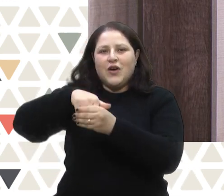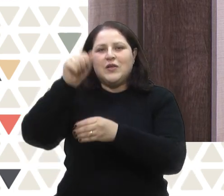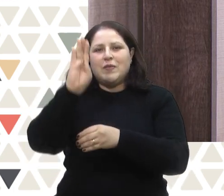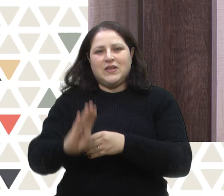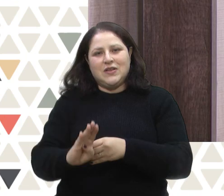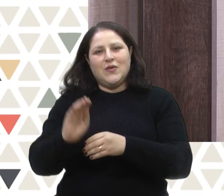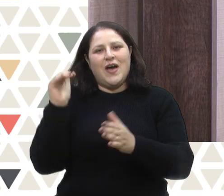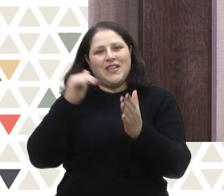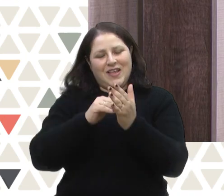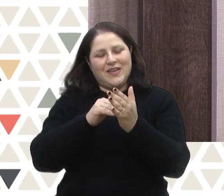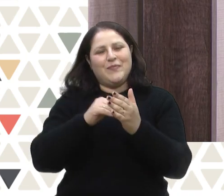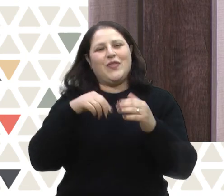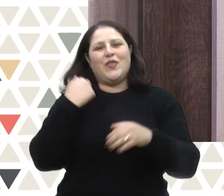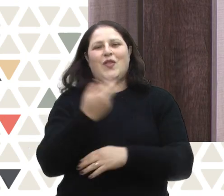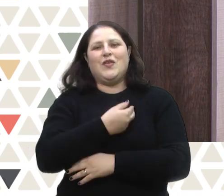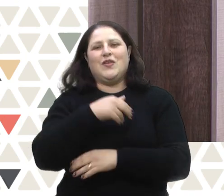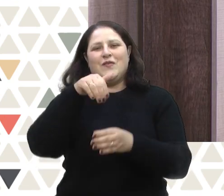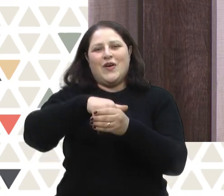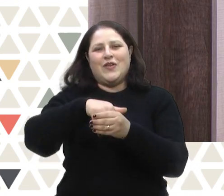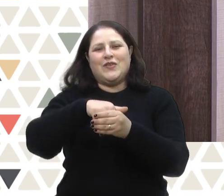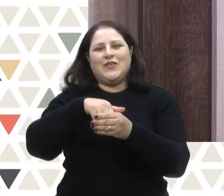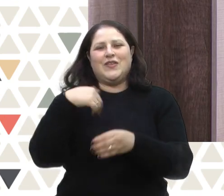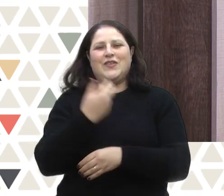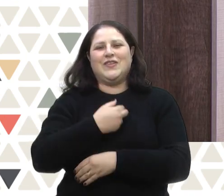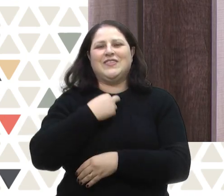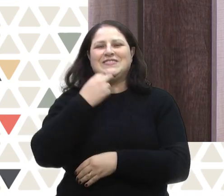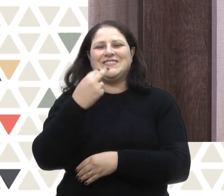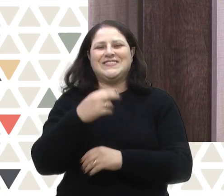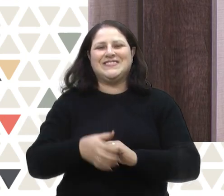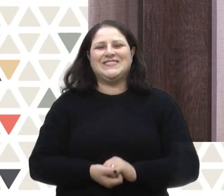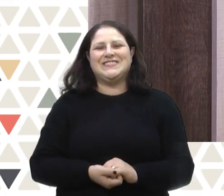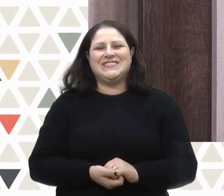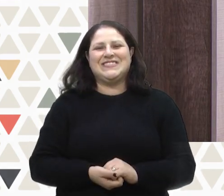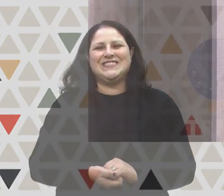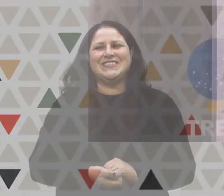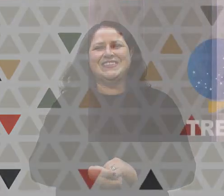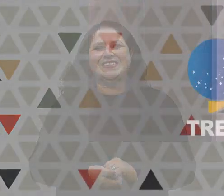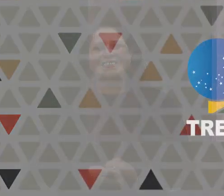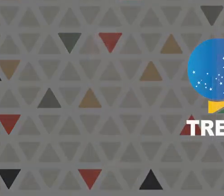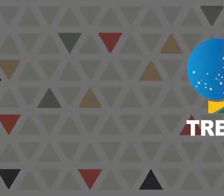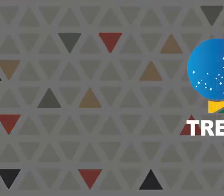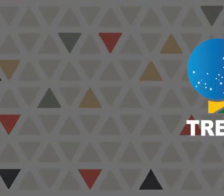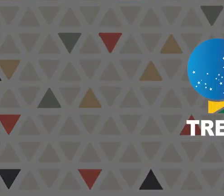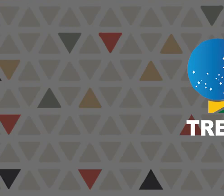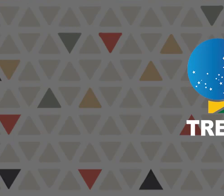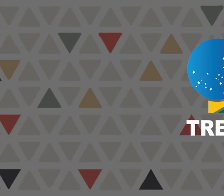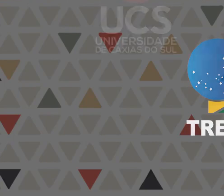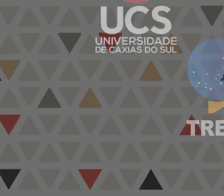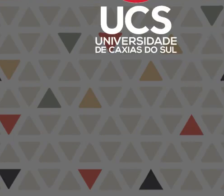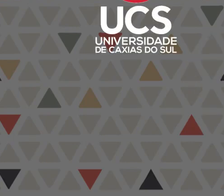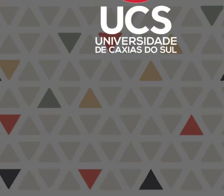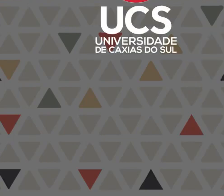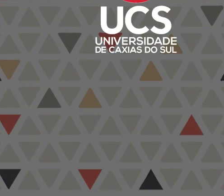eleições no Brasil. Até lá, nosso voto, nossa voz.